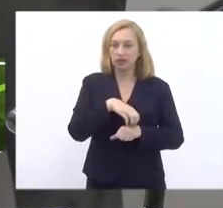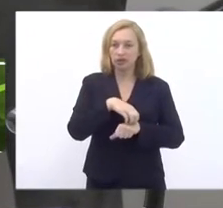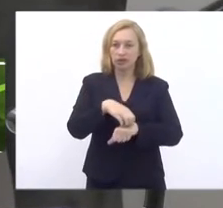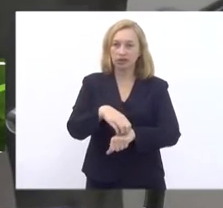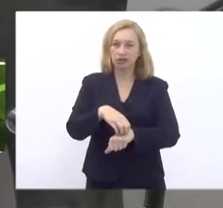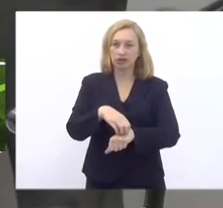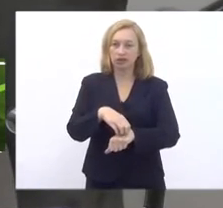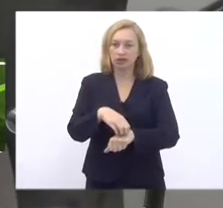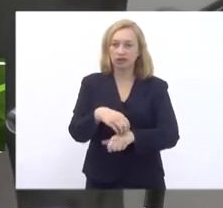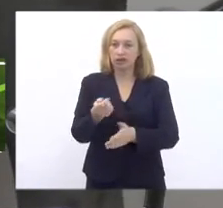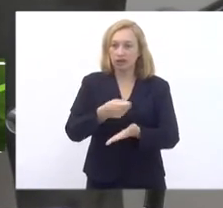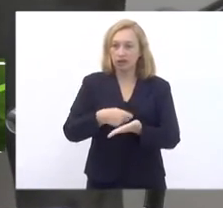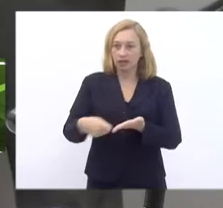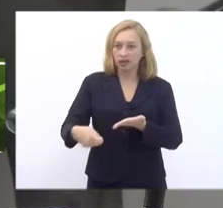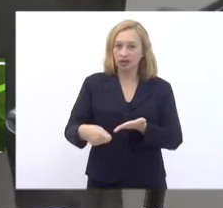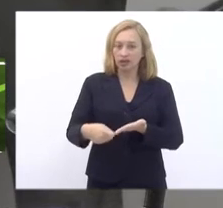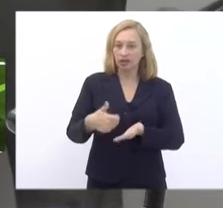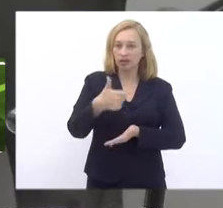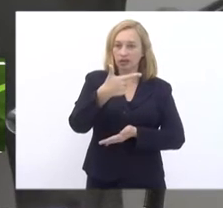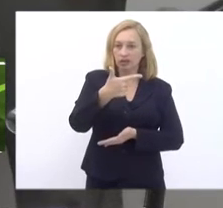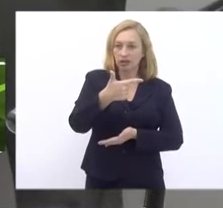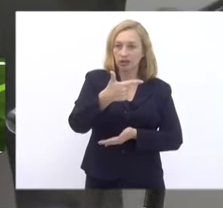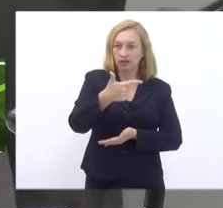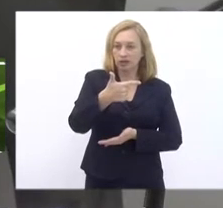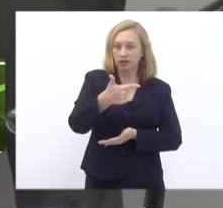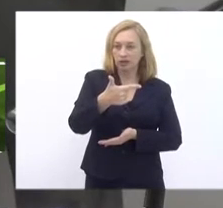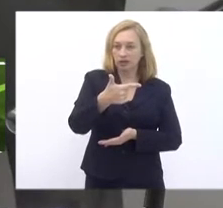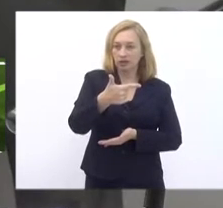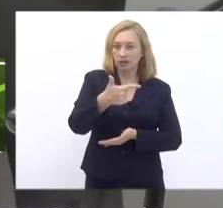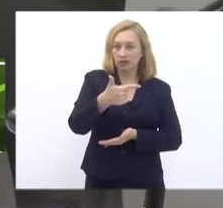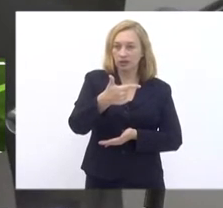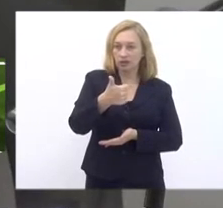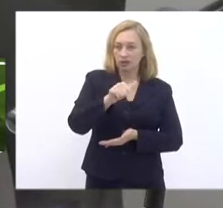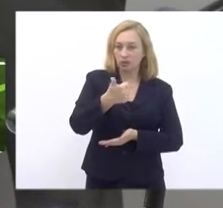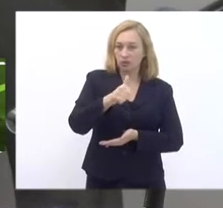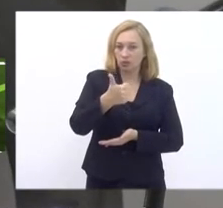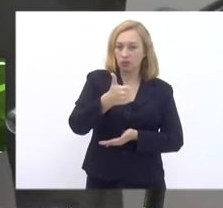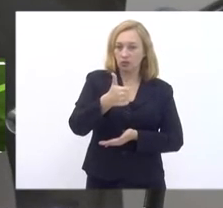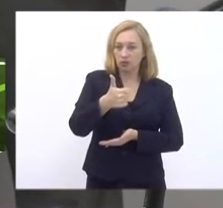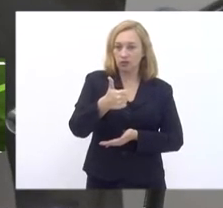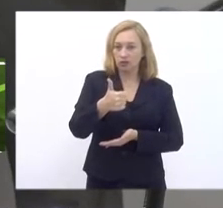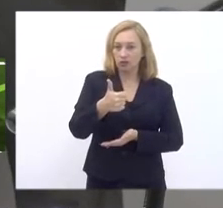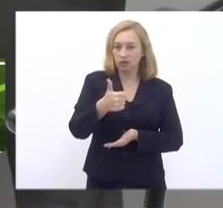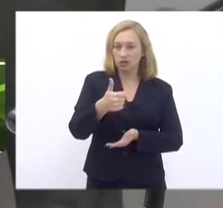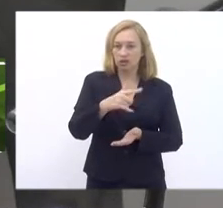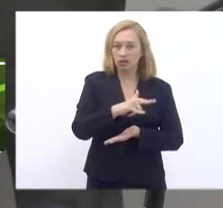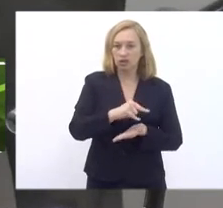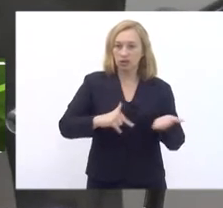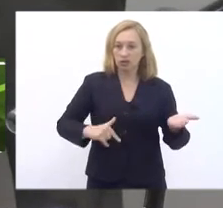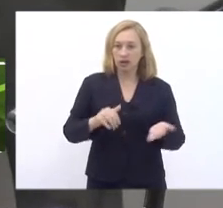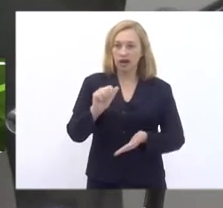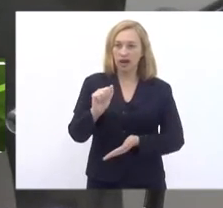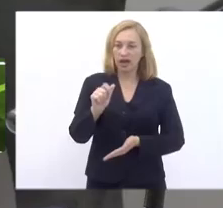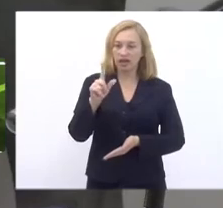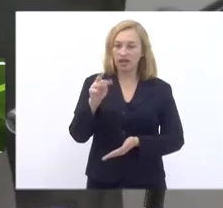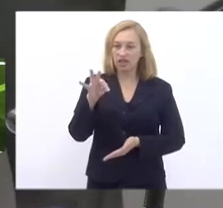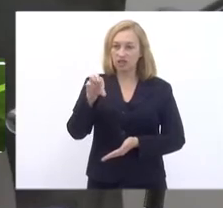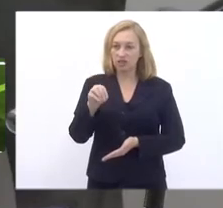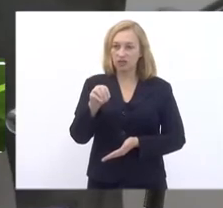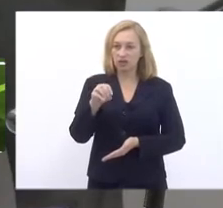que assinou o 11º termo aditivo, que é o engenheiro Delmo Manuel